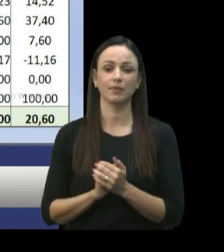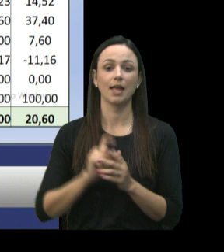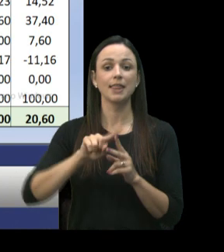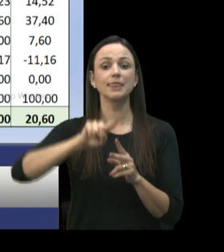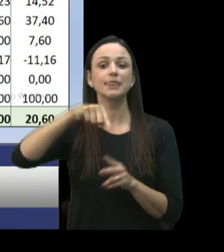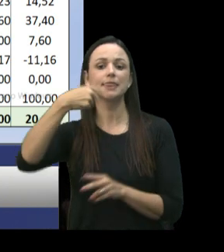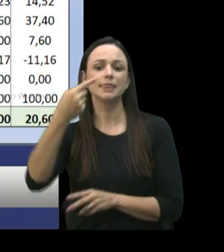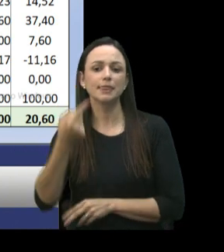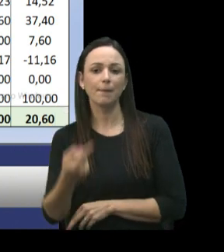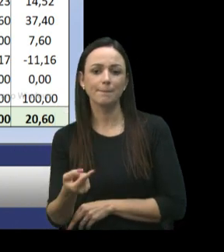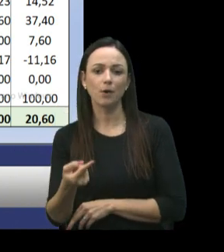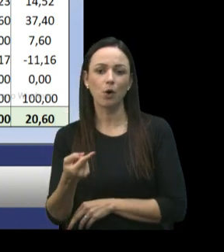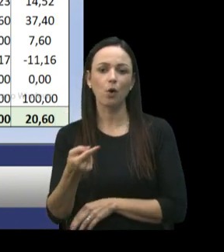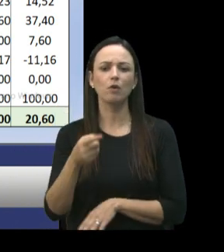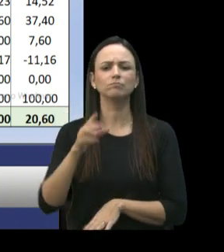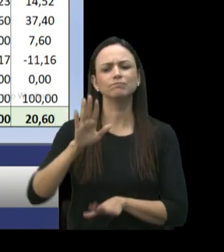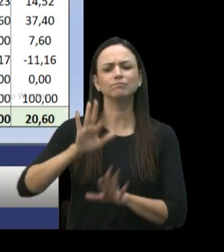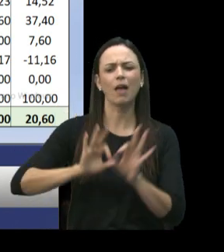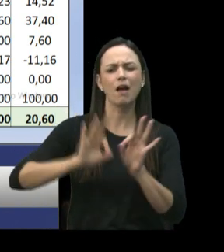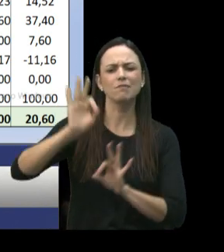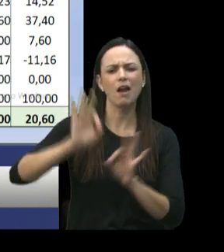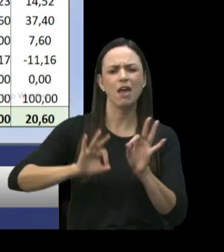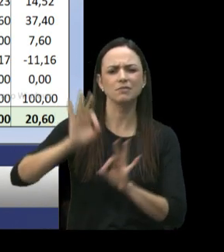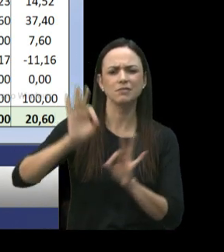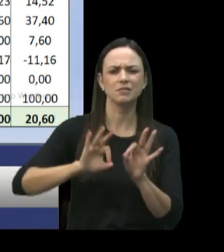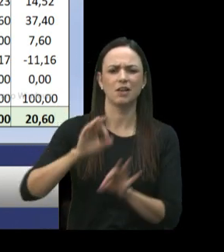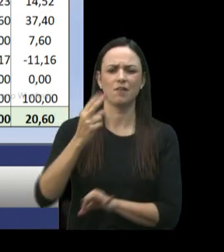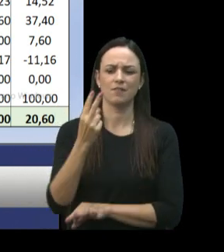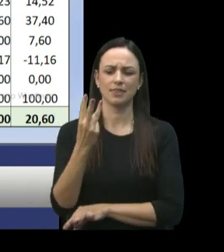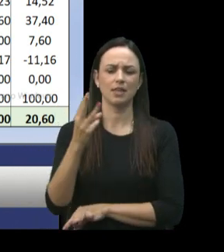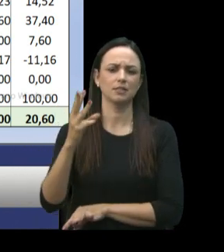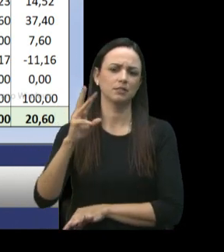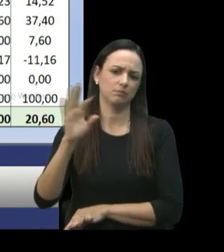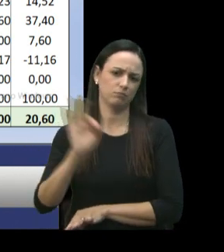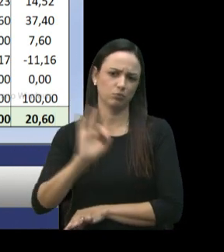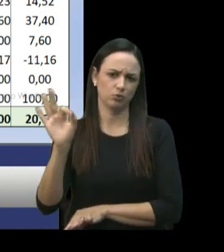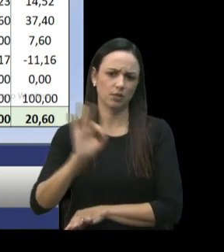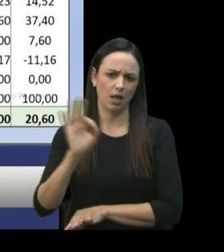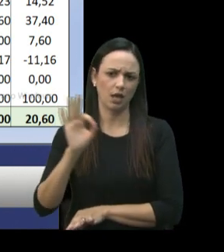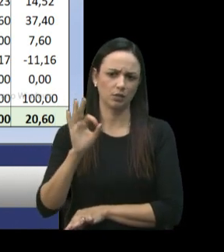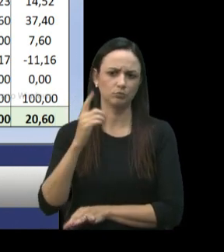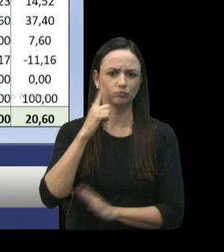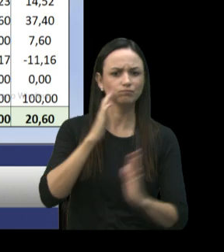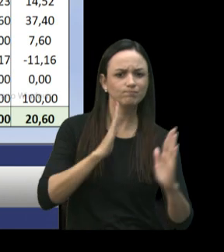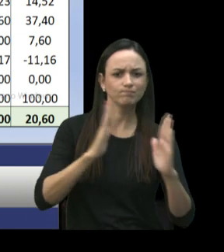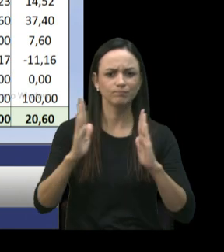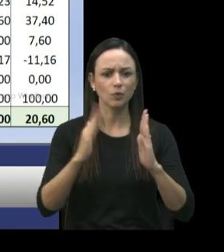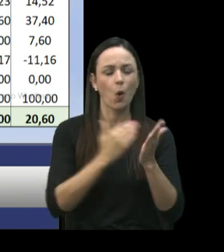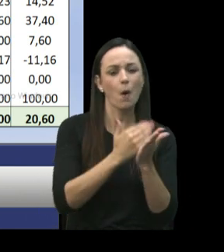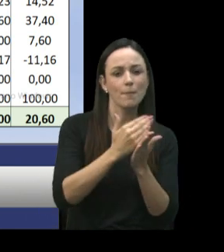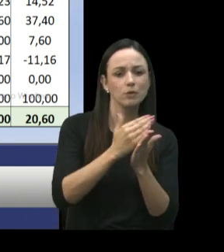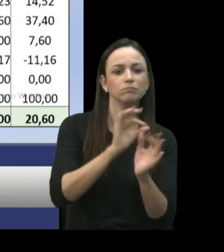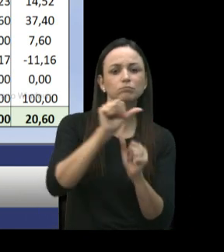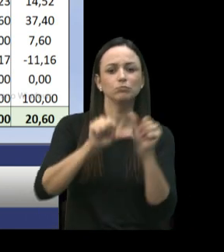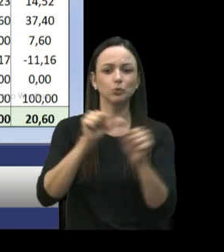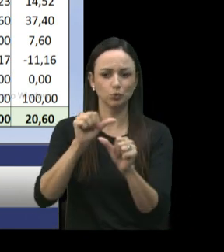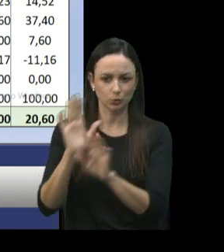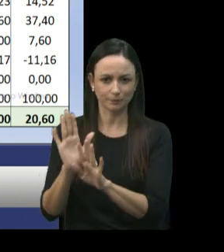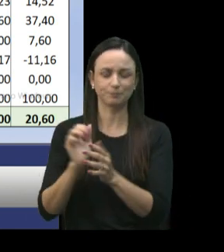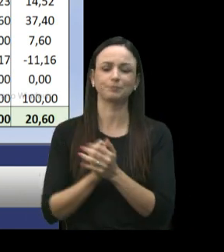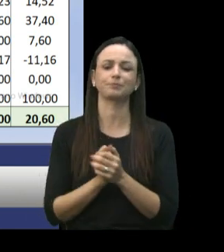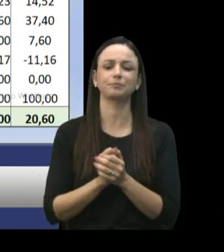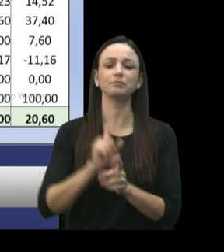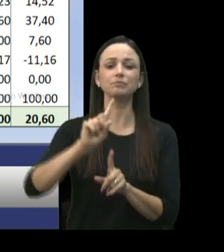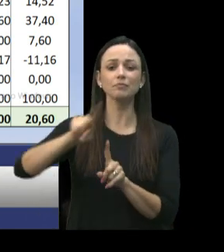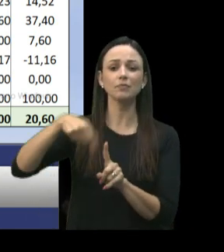depois uma variação de 23% daquilo que foi a previsão inicial e reestimado, e então fizemos a